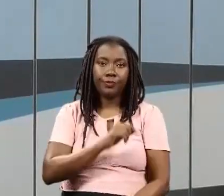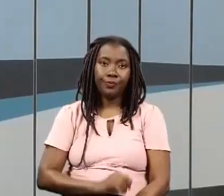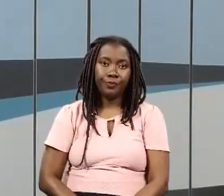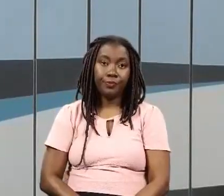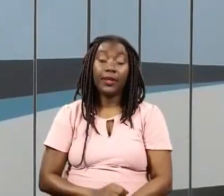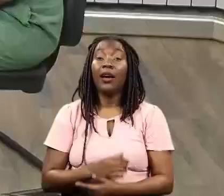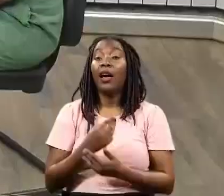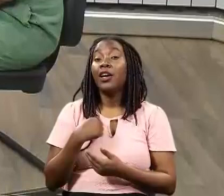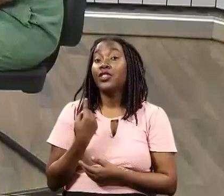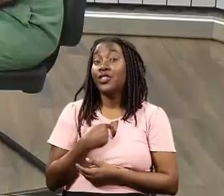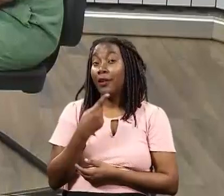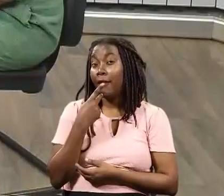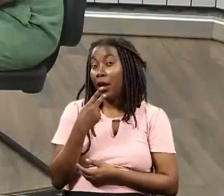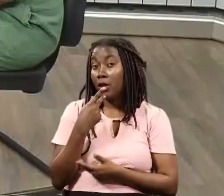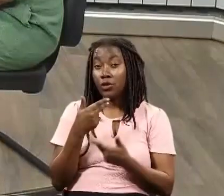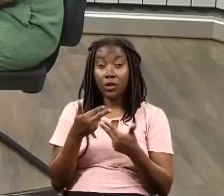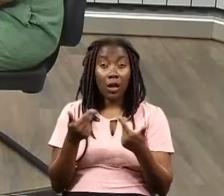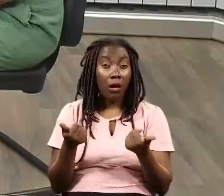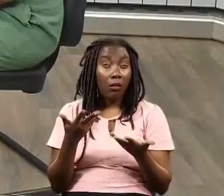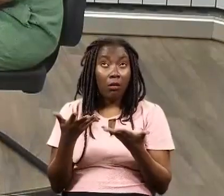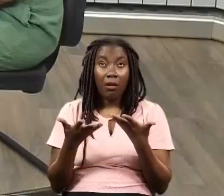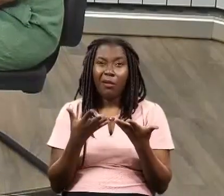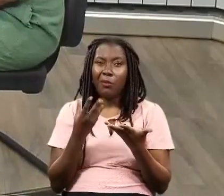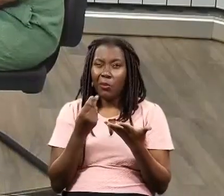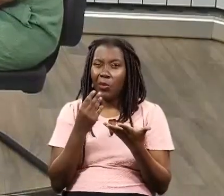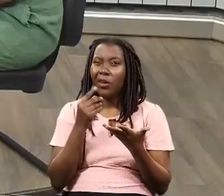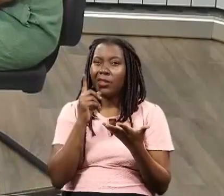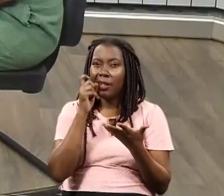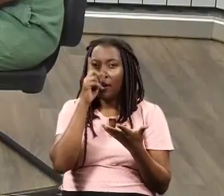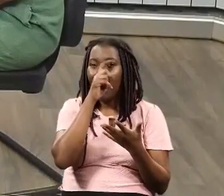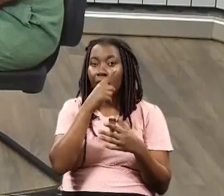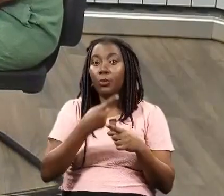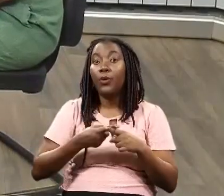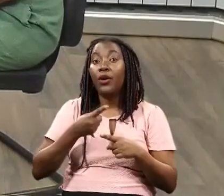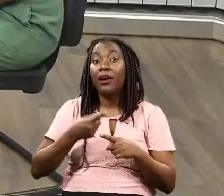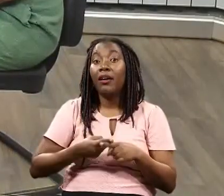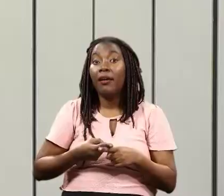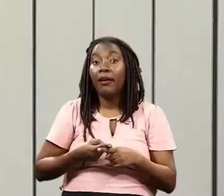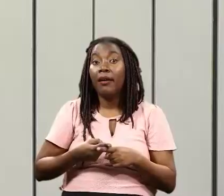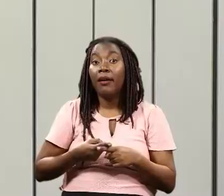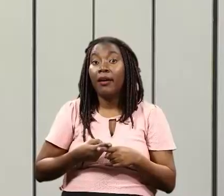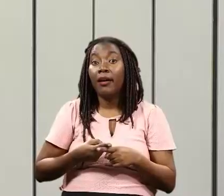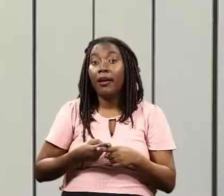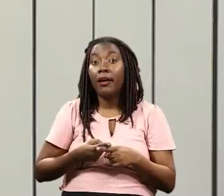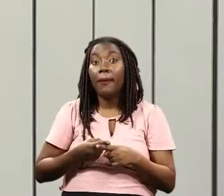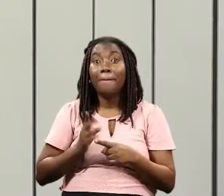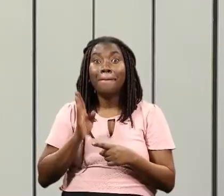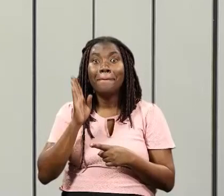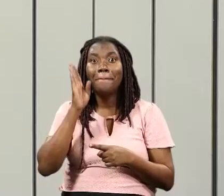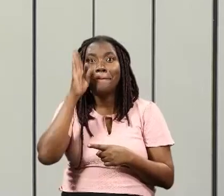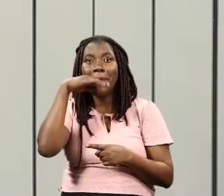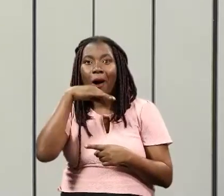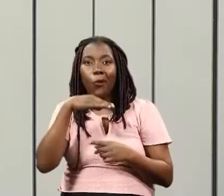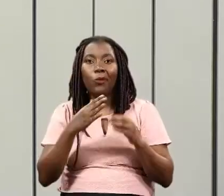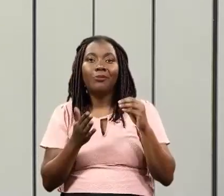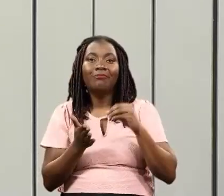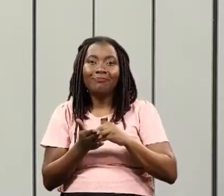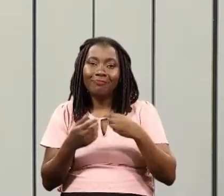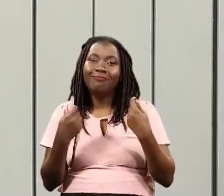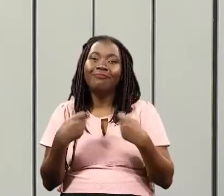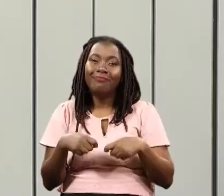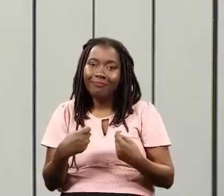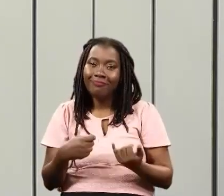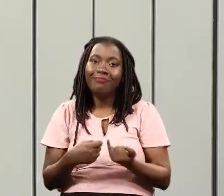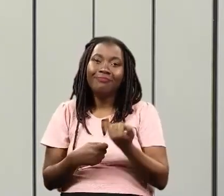A gente está falando de algo, assim, muito delicado, porque é um mal necessário, Sim.